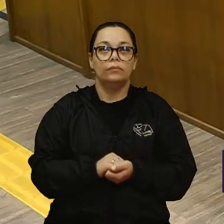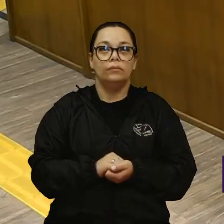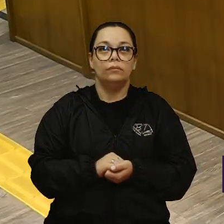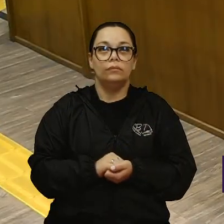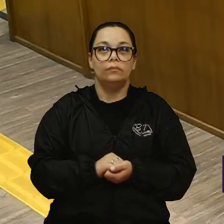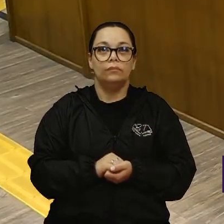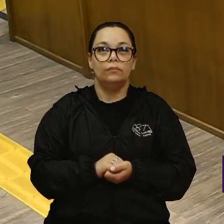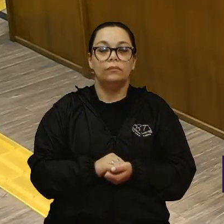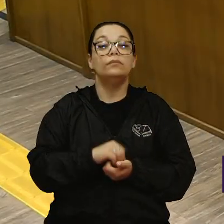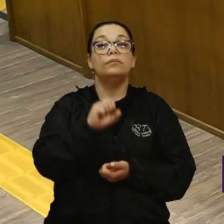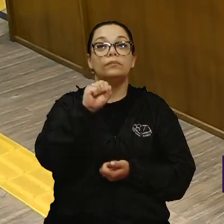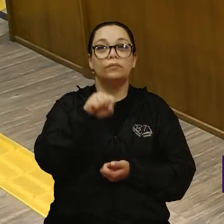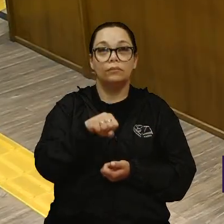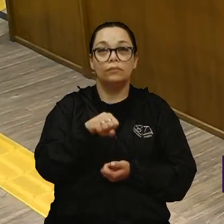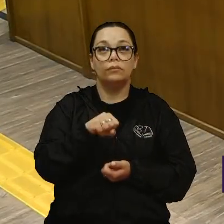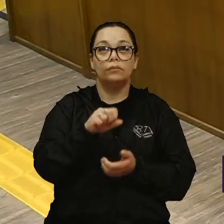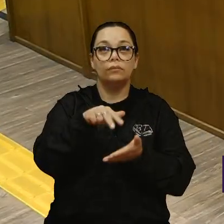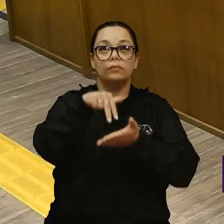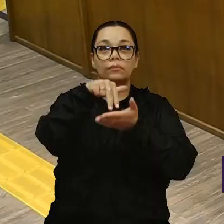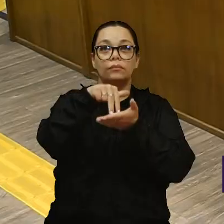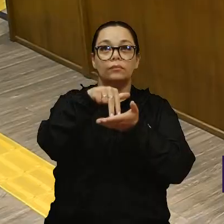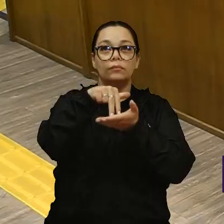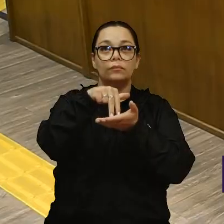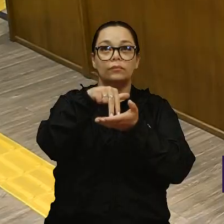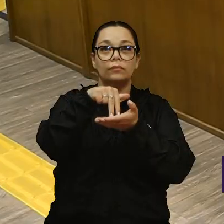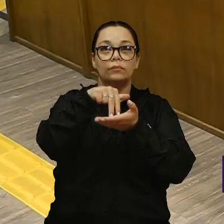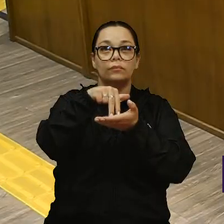Pois não, então... Vai ficar de pé.